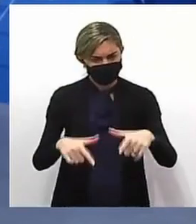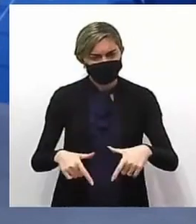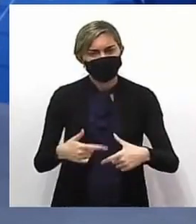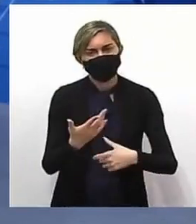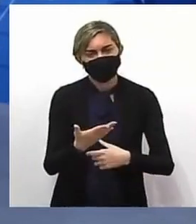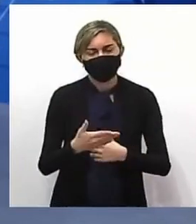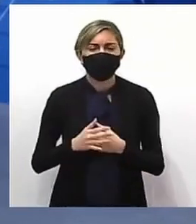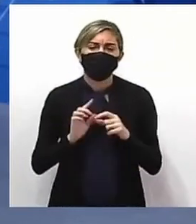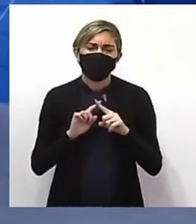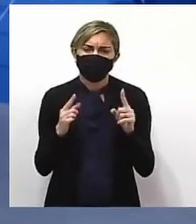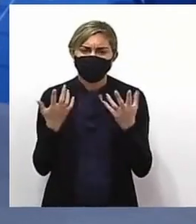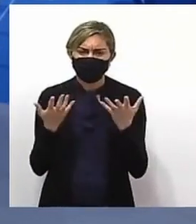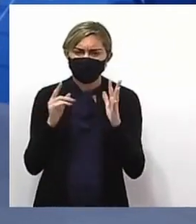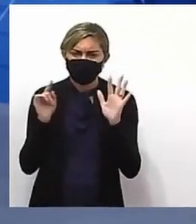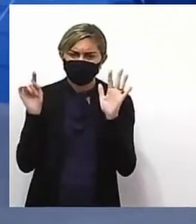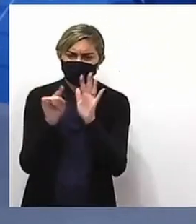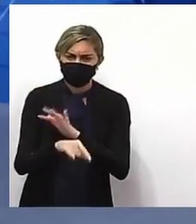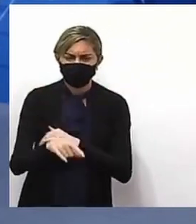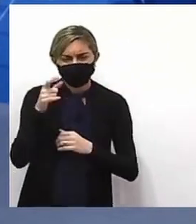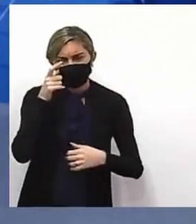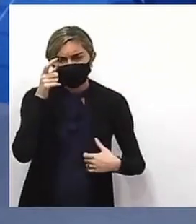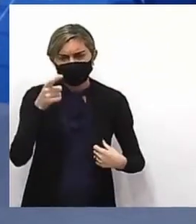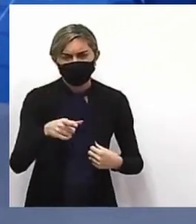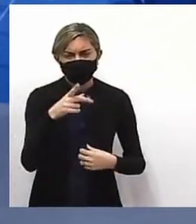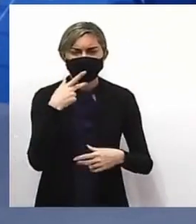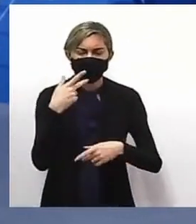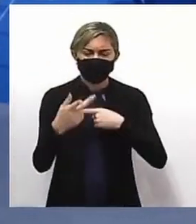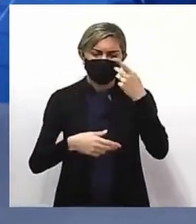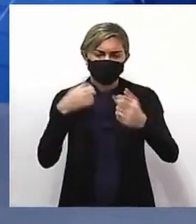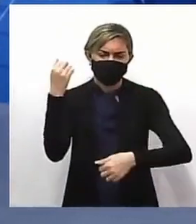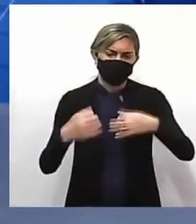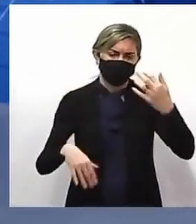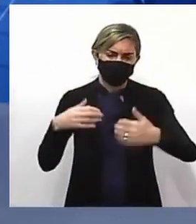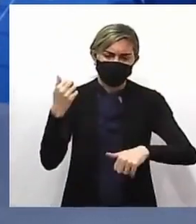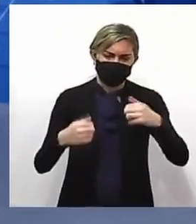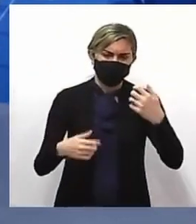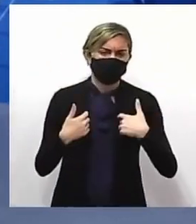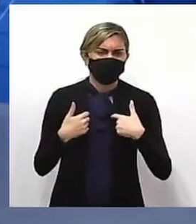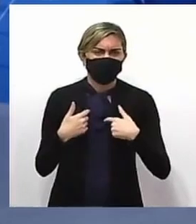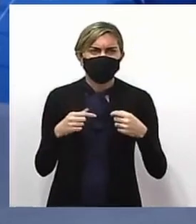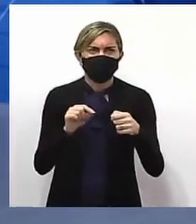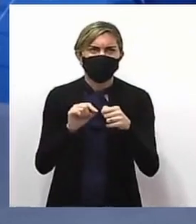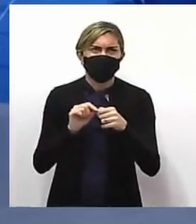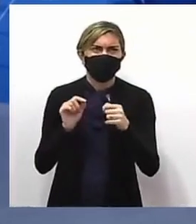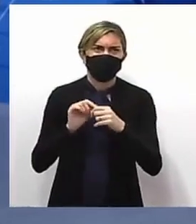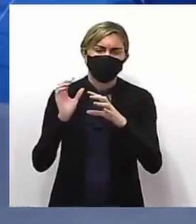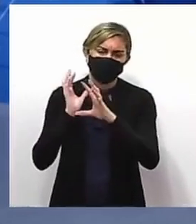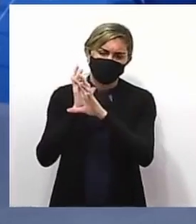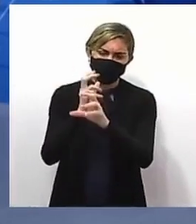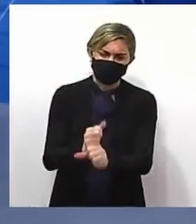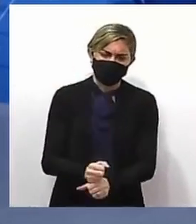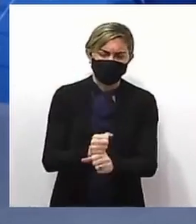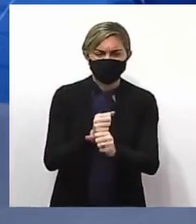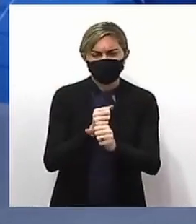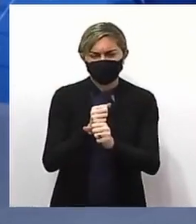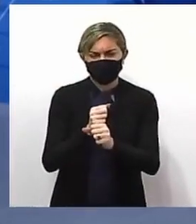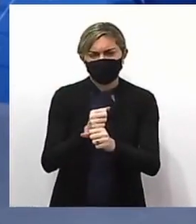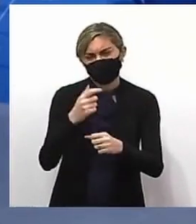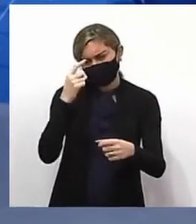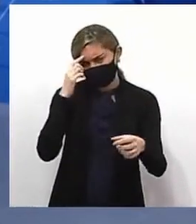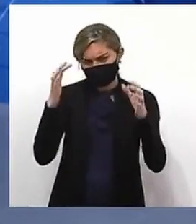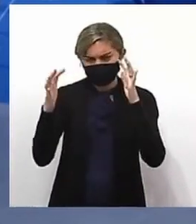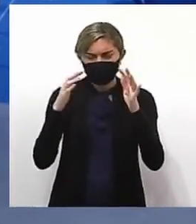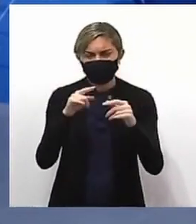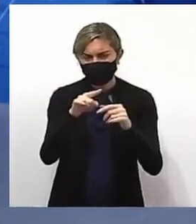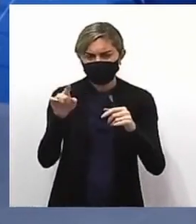ilha. Mas eu queria te perguntar uma coisa interessante. Você foi falando e eu fui fazendo um cálculo geográfico na minha mente, né? Você